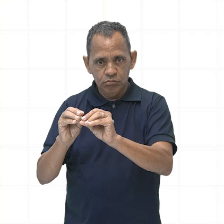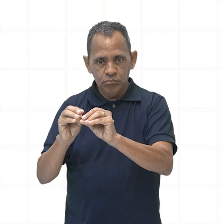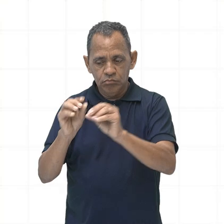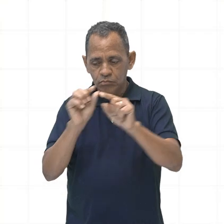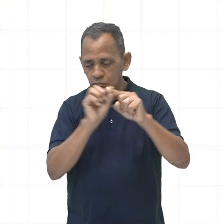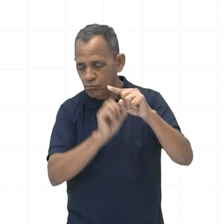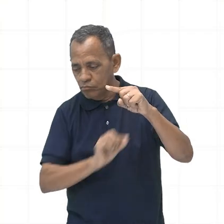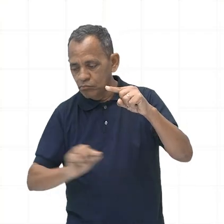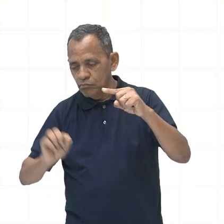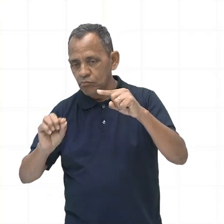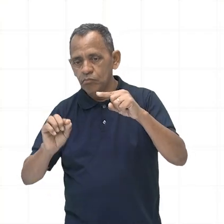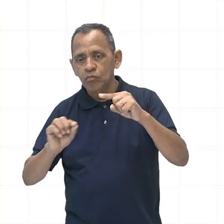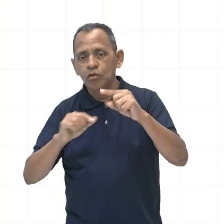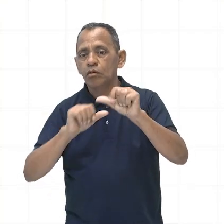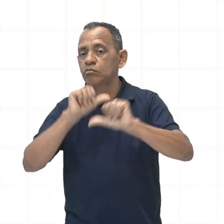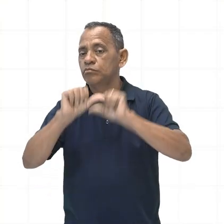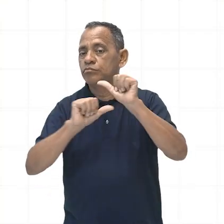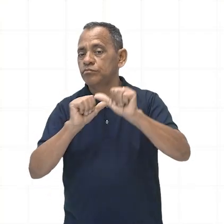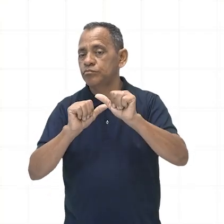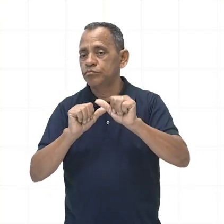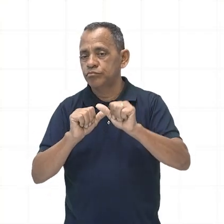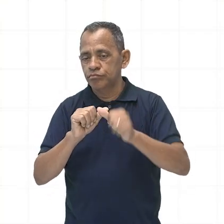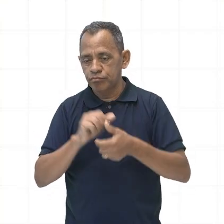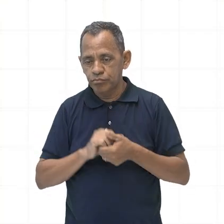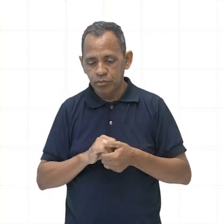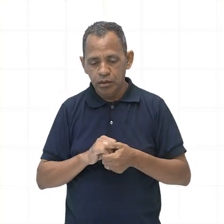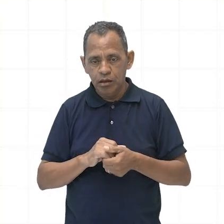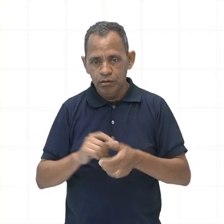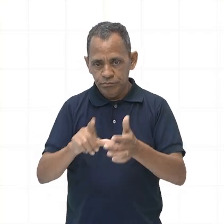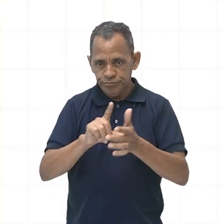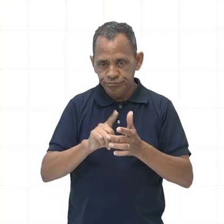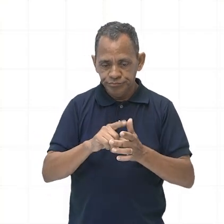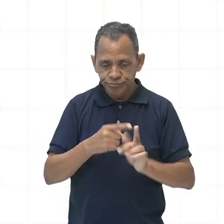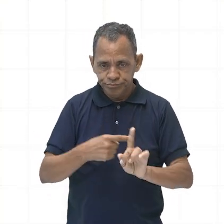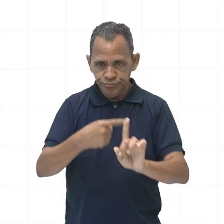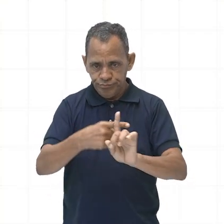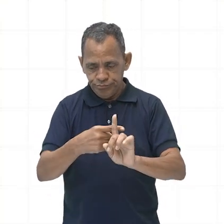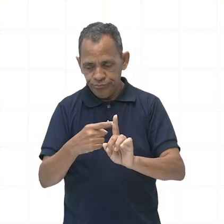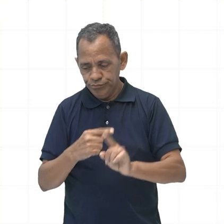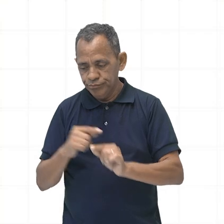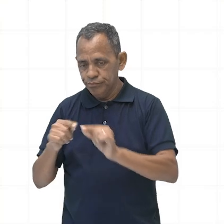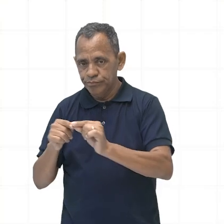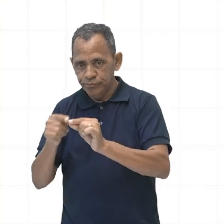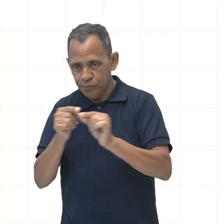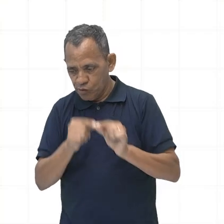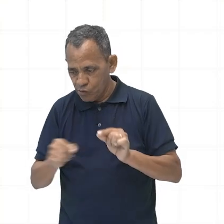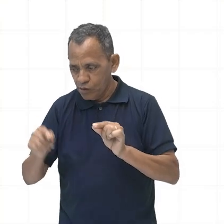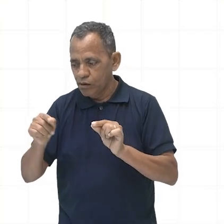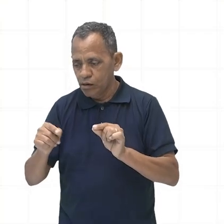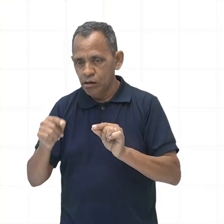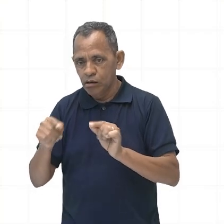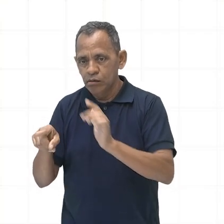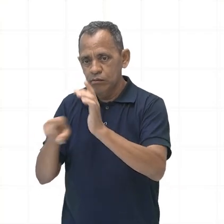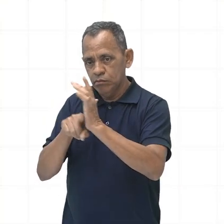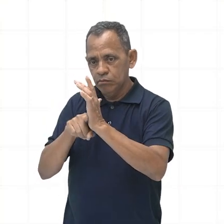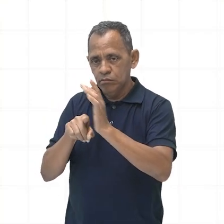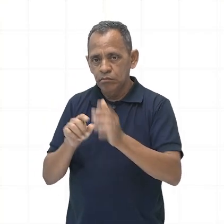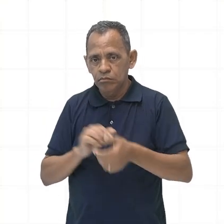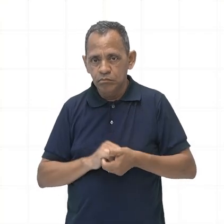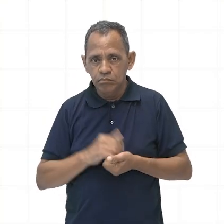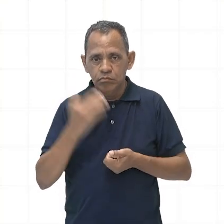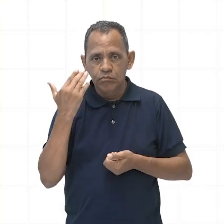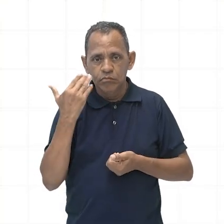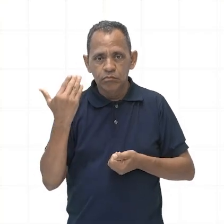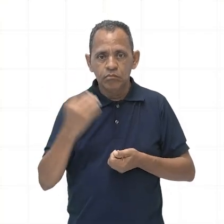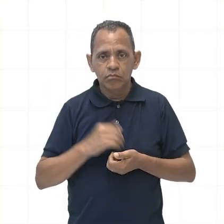vai negativo. Então, eu só estou invertendo aí o lado do L sobre 2 ao quadrado. Então, quando eu mexer nessa fórmula, vai ficar assim,